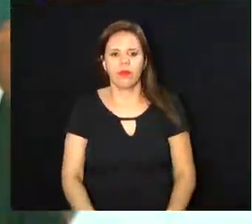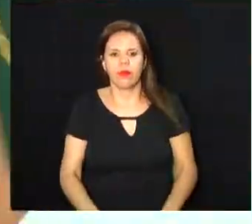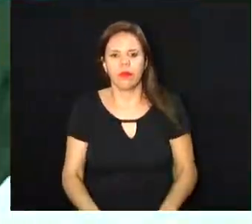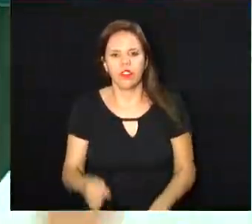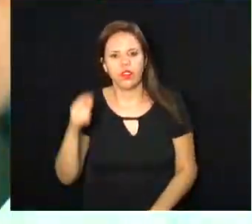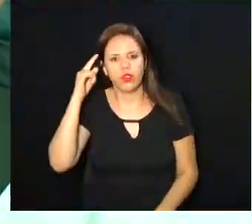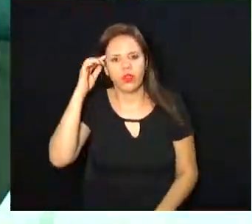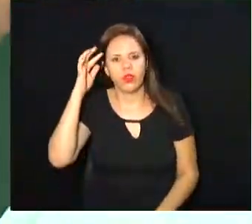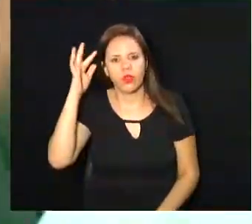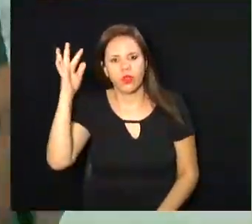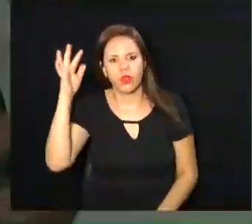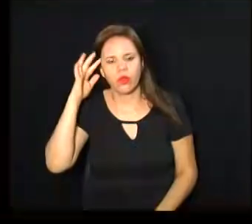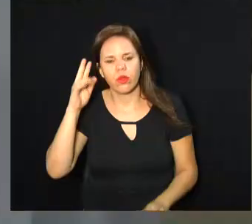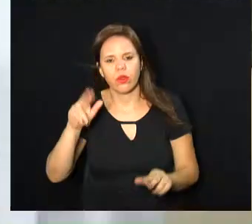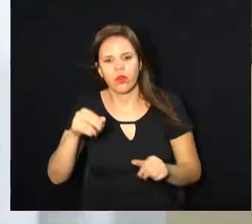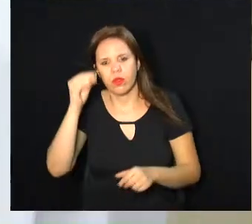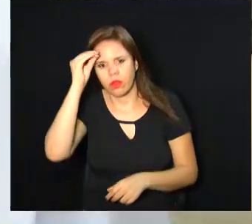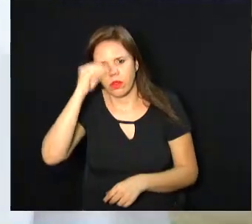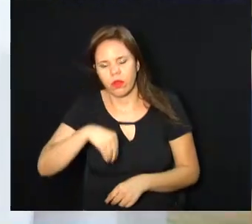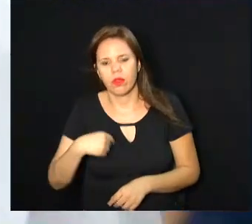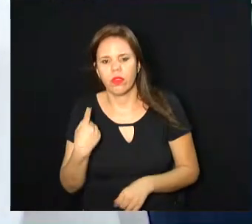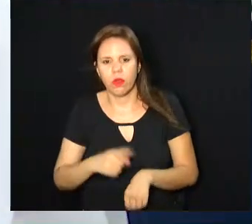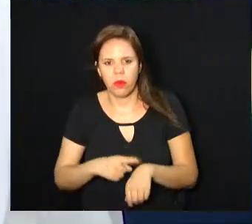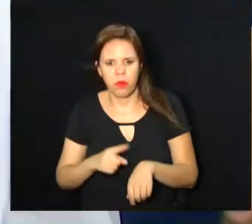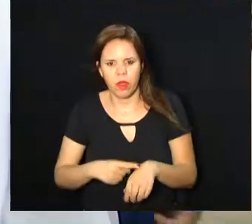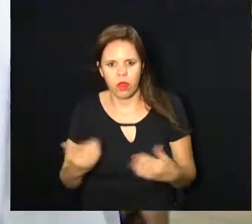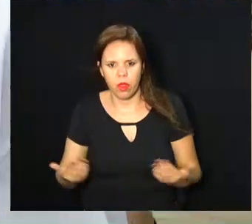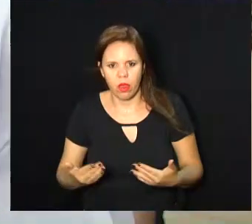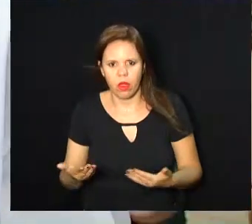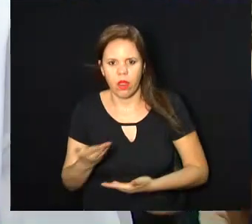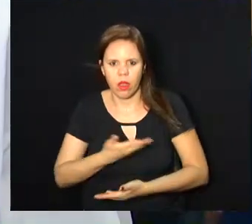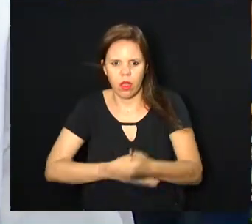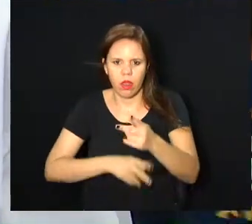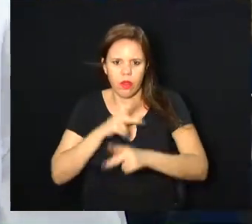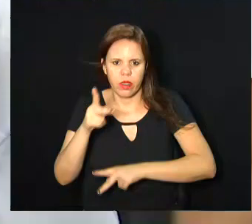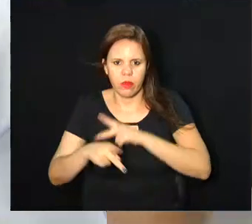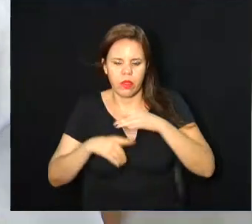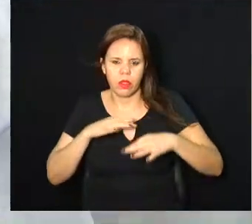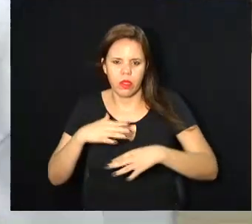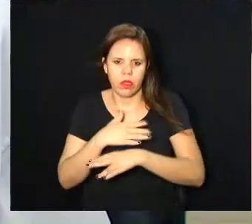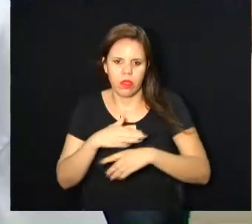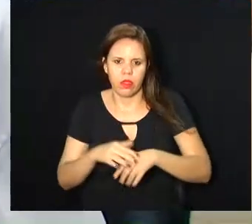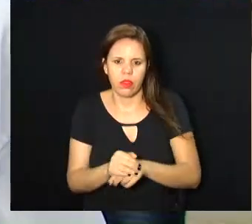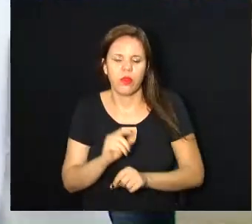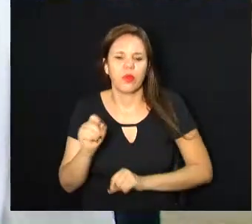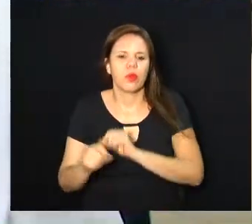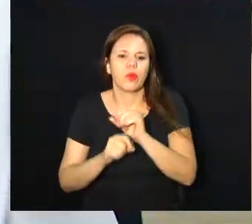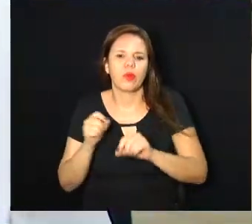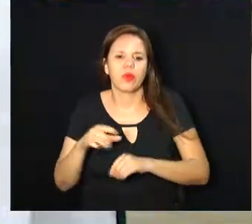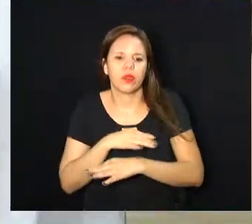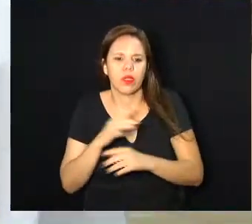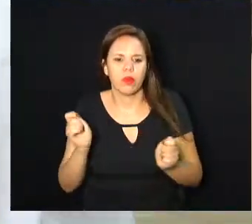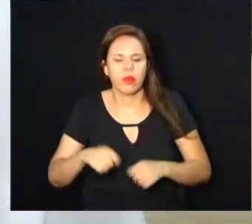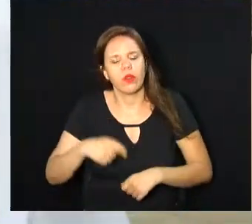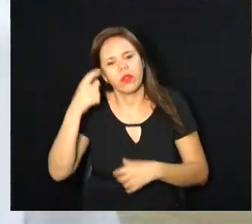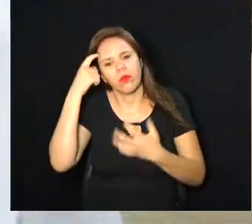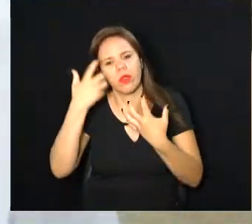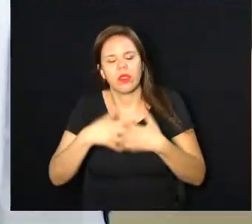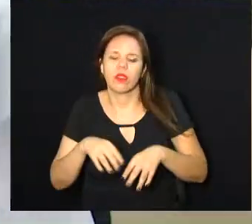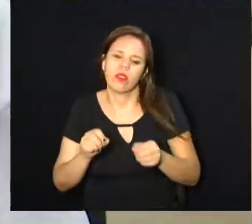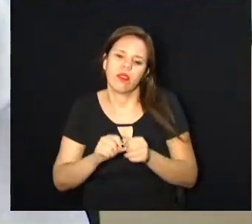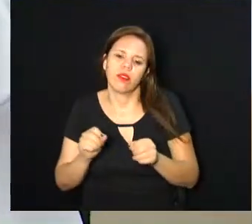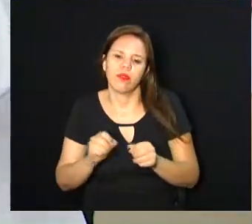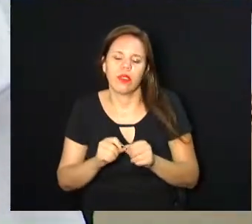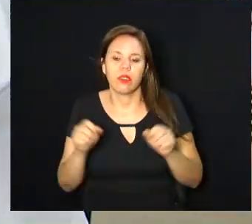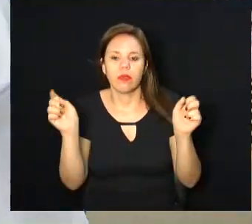Nunca se entregue. É um momento, na verdade, que envolve a cidade e o que a cidade pode pensar e fazer